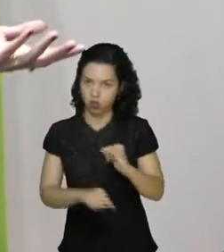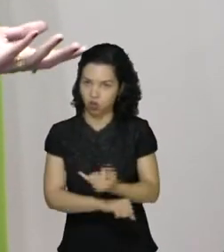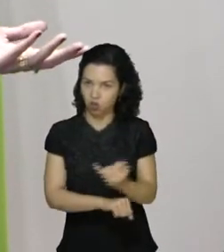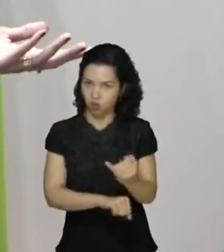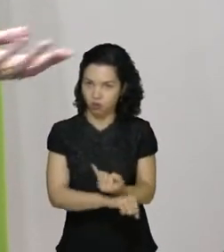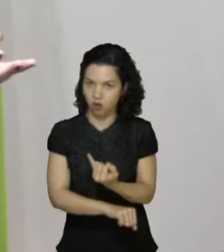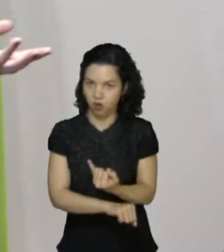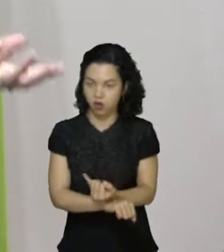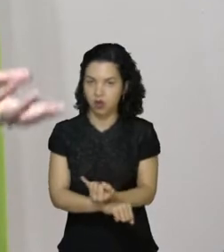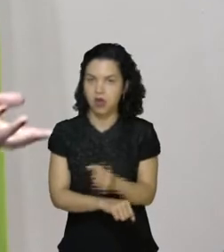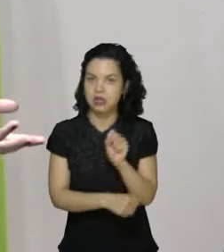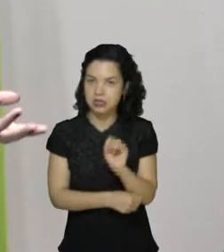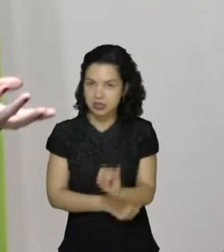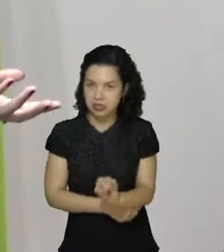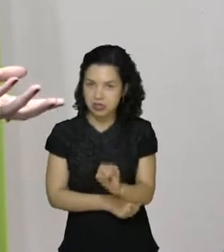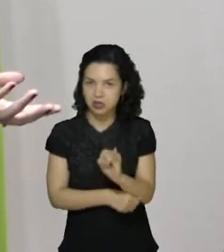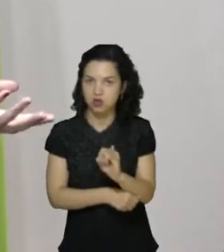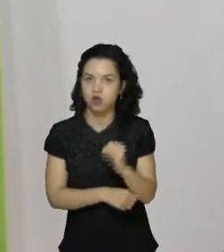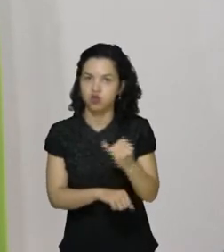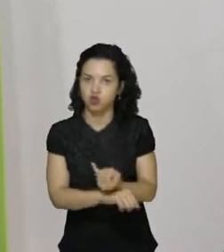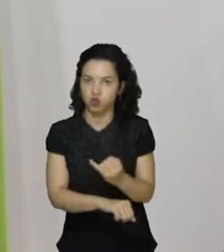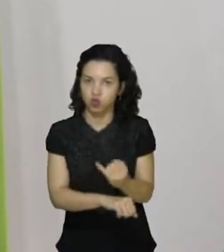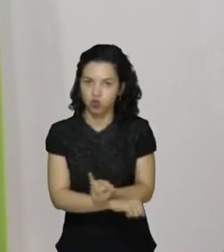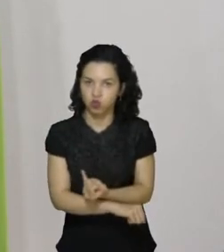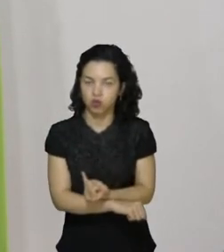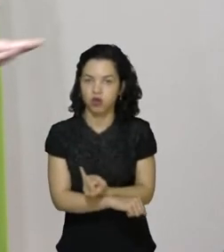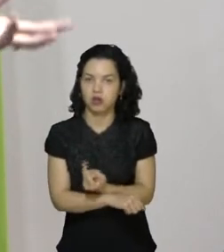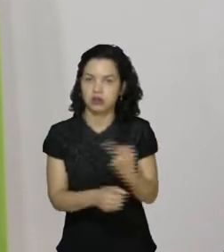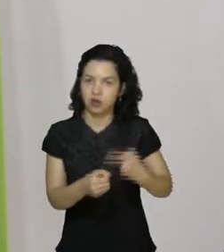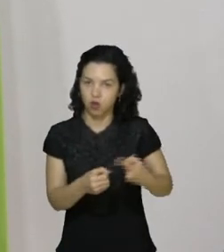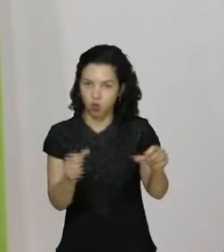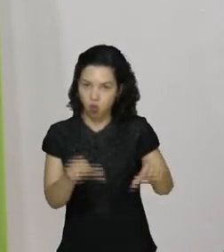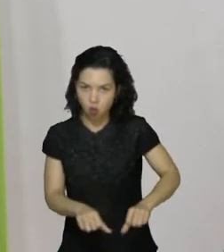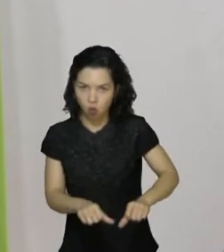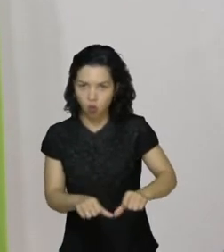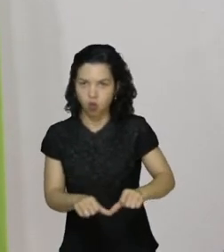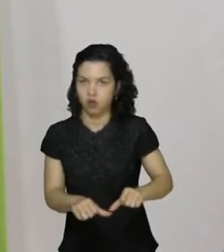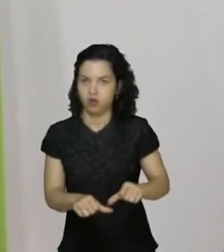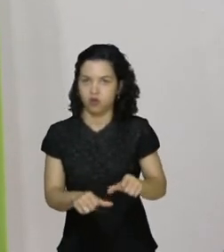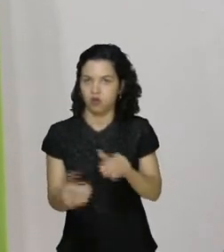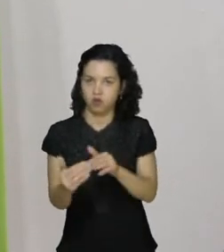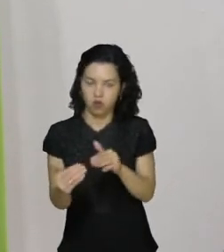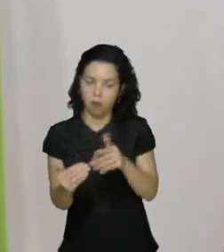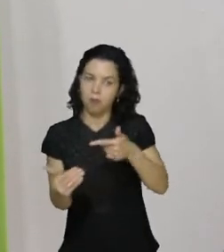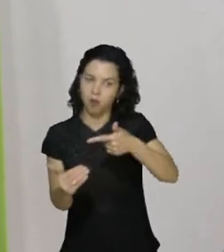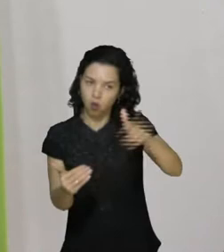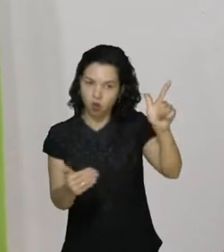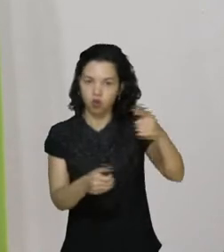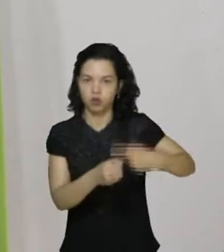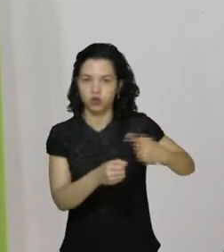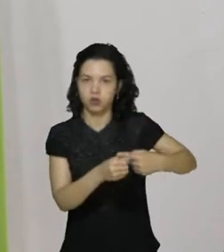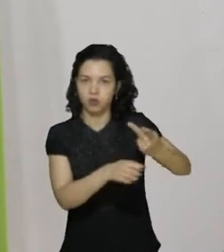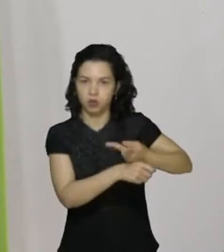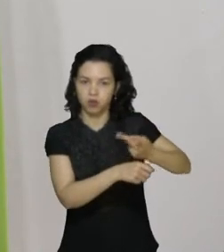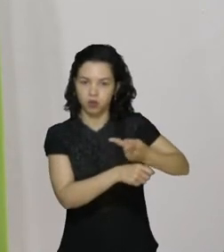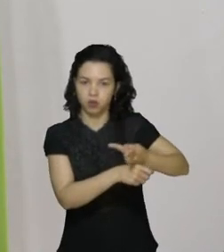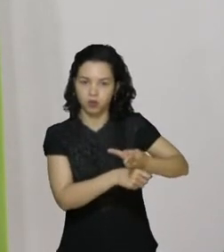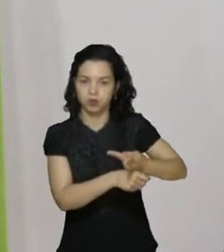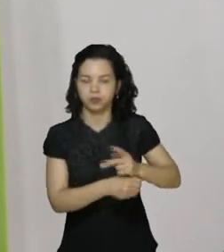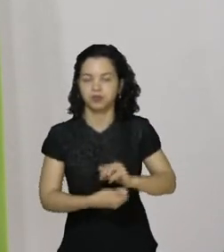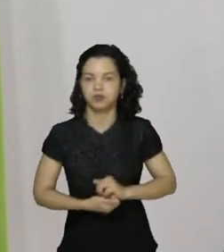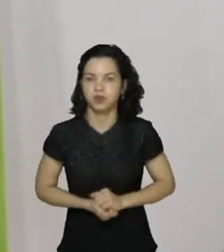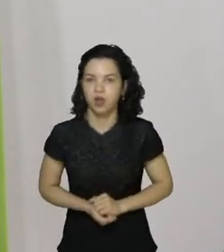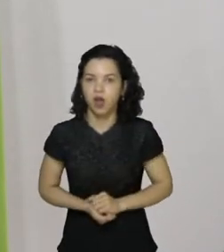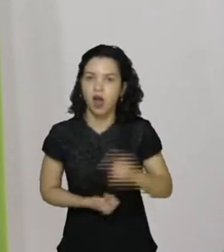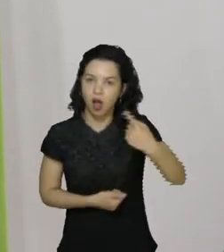tão ruim assim, que não dá para conviver com os dejetos humanos, a senhora pode procurar outro município para morar. Bom, a doutora Maria foi